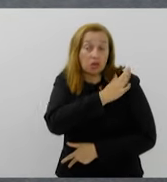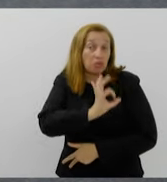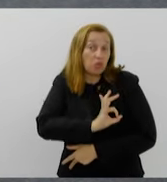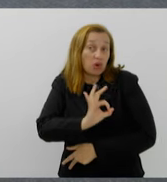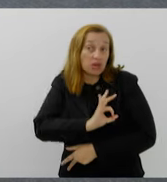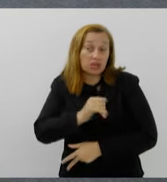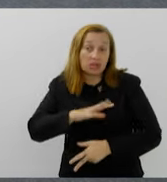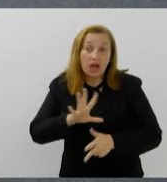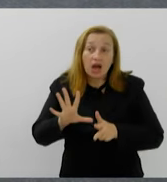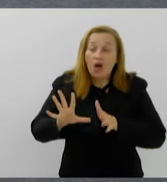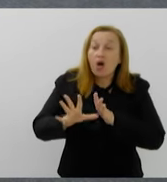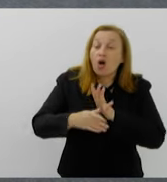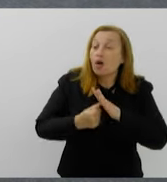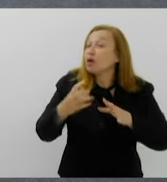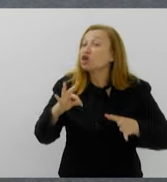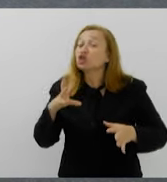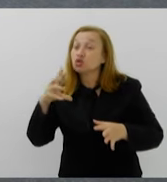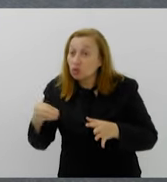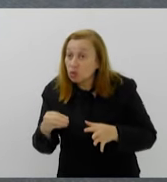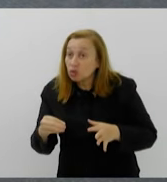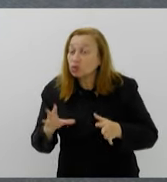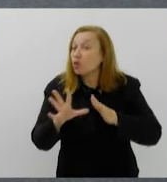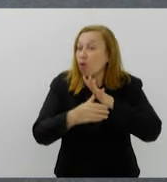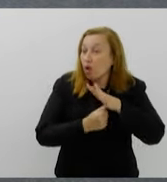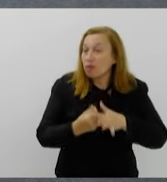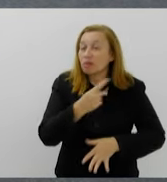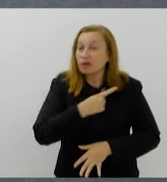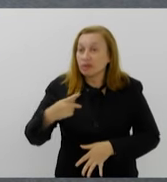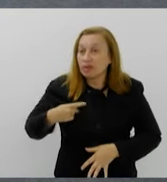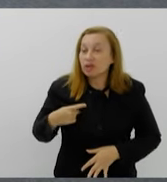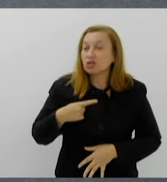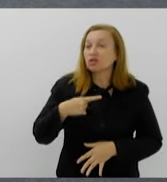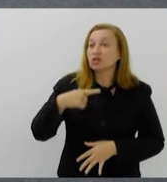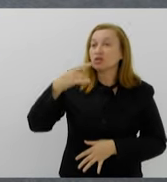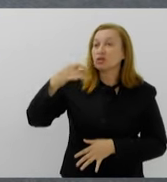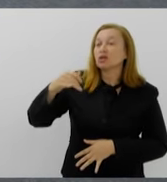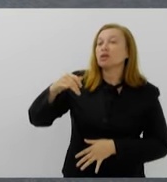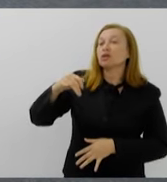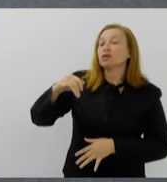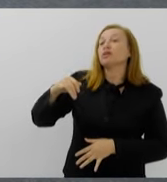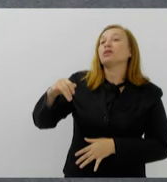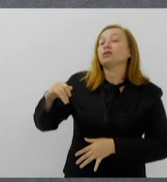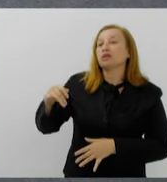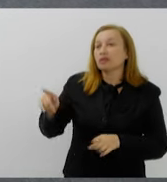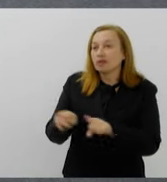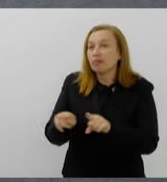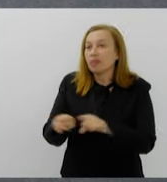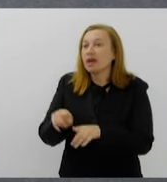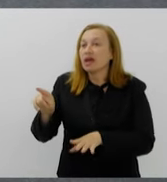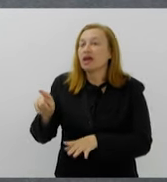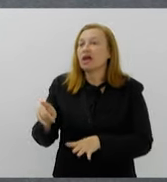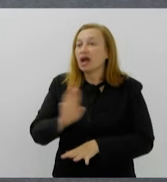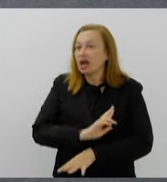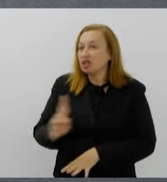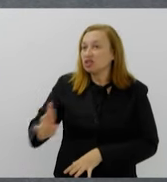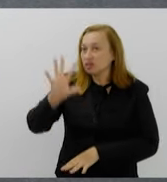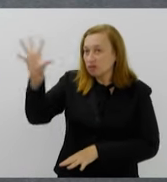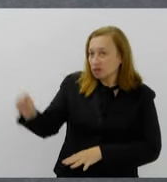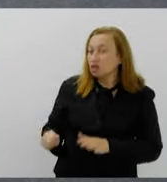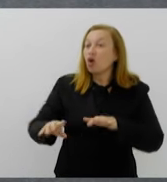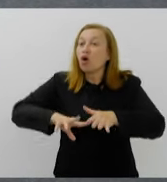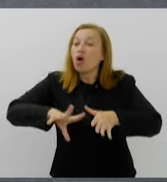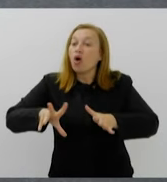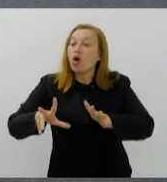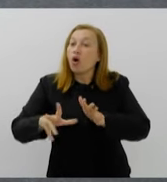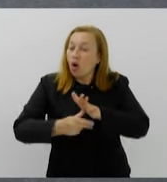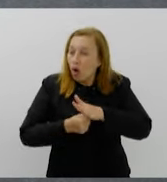rouba país é corrupto os pastores roub macumbeiro rouba todo mundo p é porque a gente S hipócrita entendeu